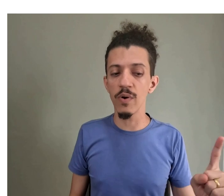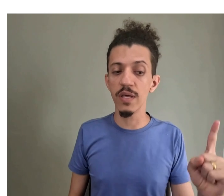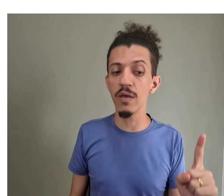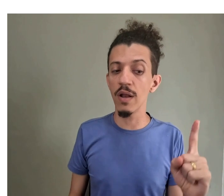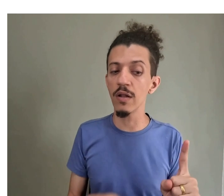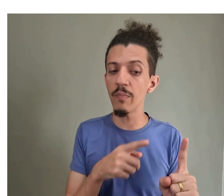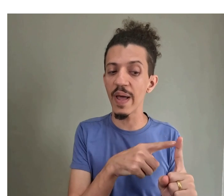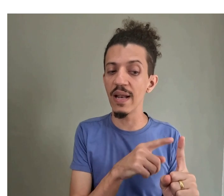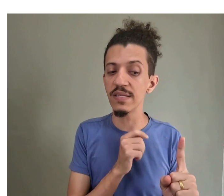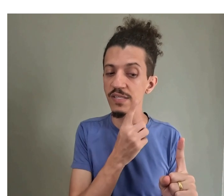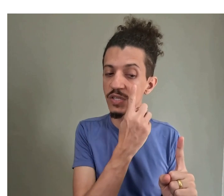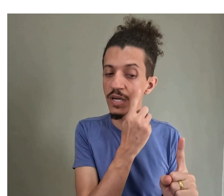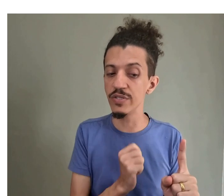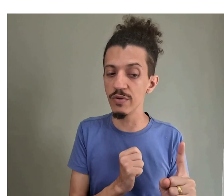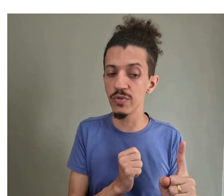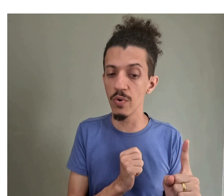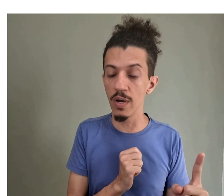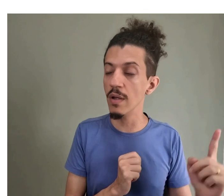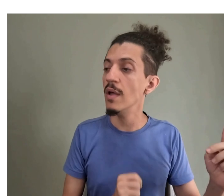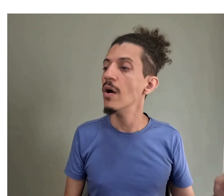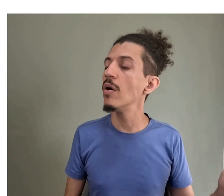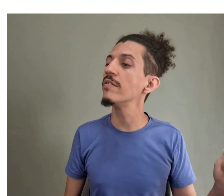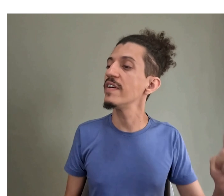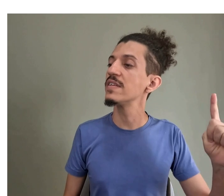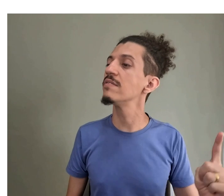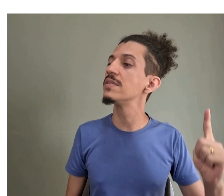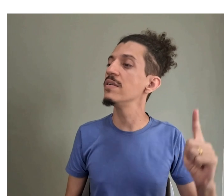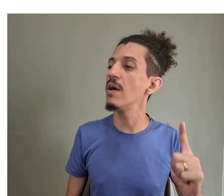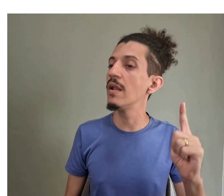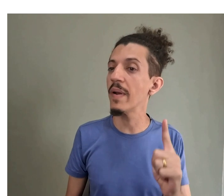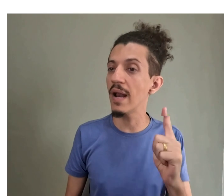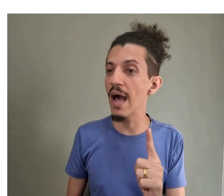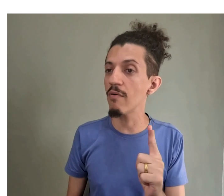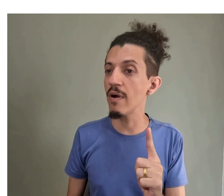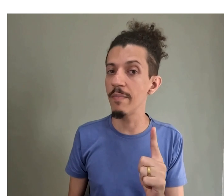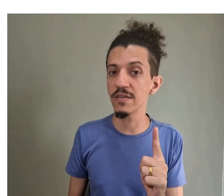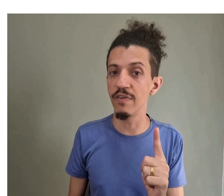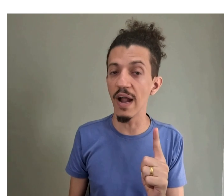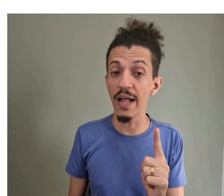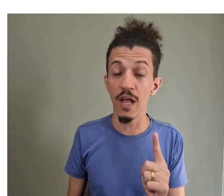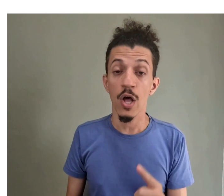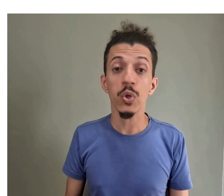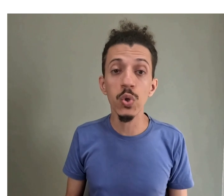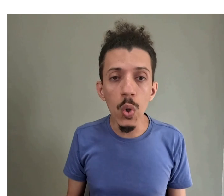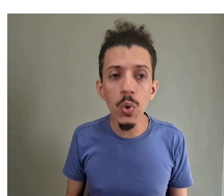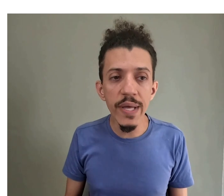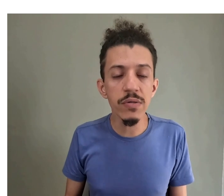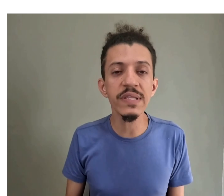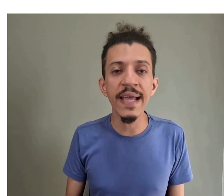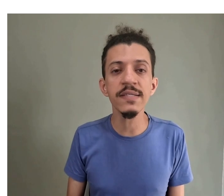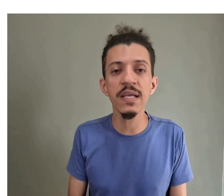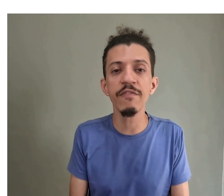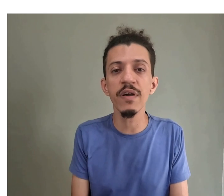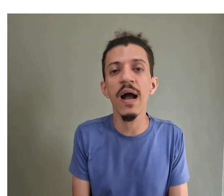sinal aqui, olhando para ele assim de cantinho de olho, ou eu estou fazendo assim, olhando para lá, com a cabeça virada. Tudo isso tem significados